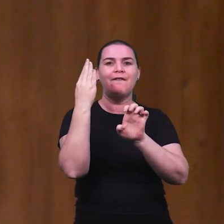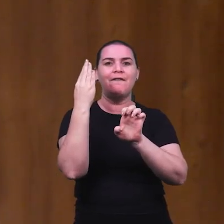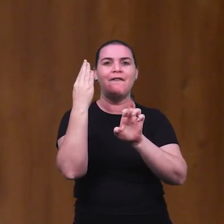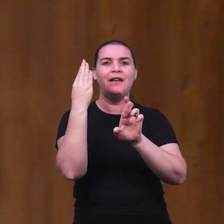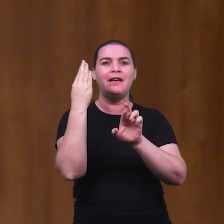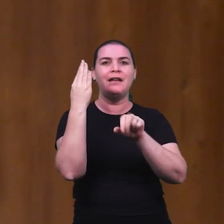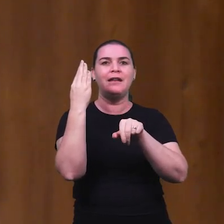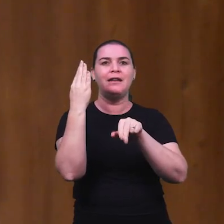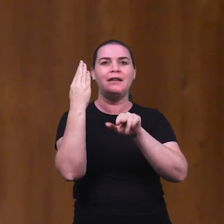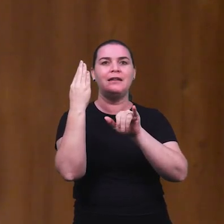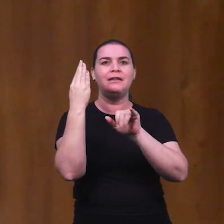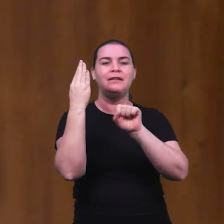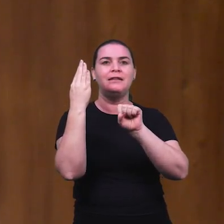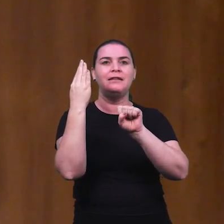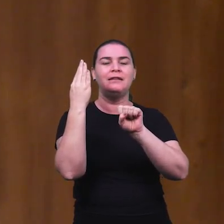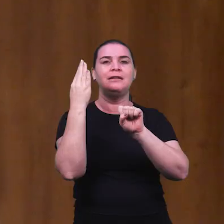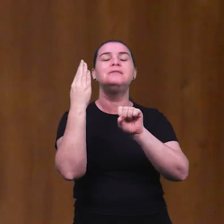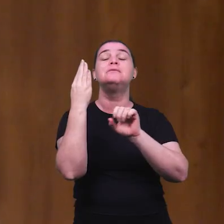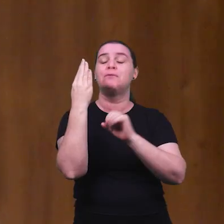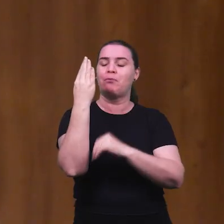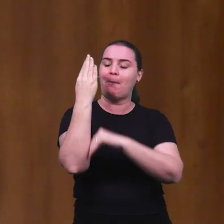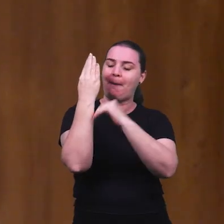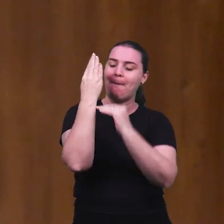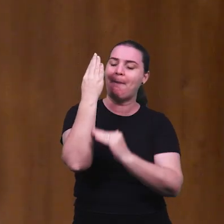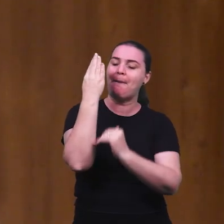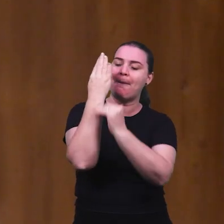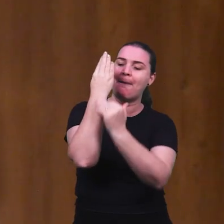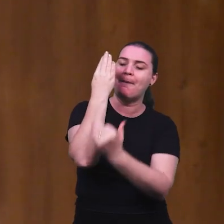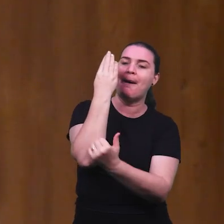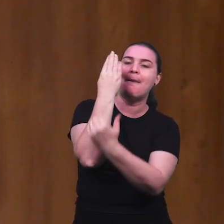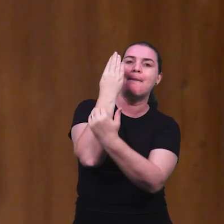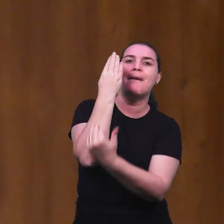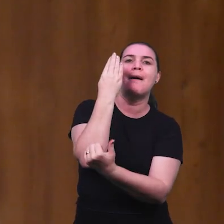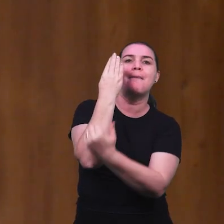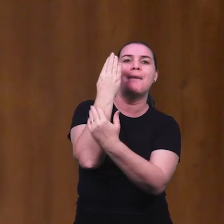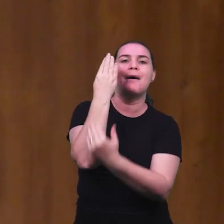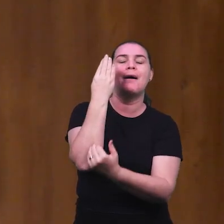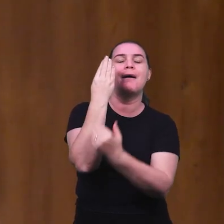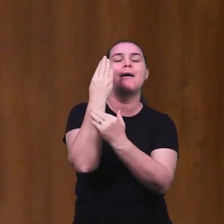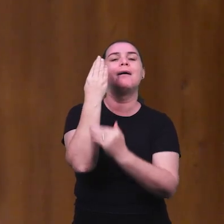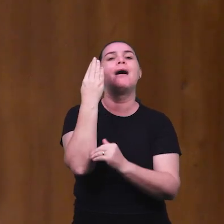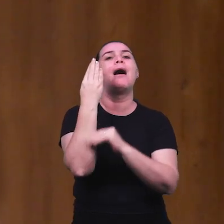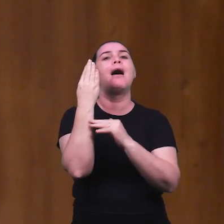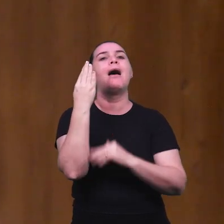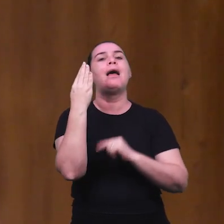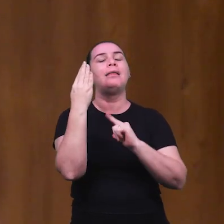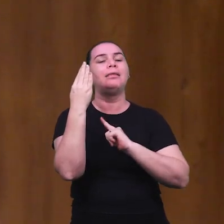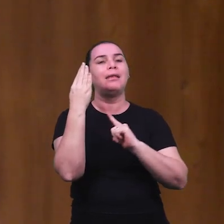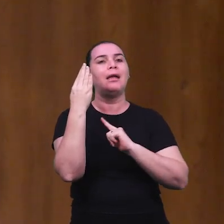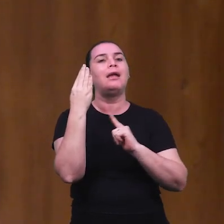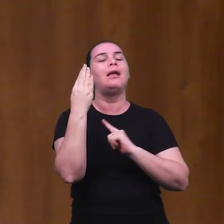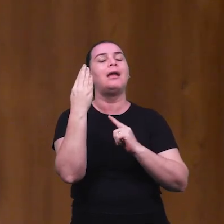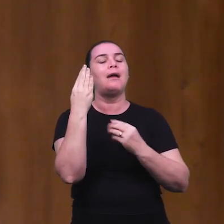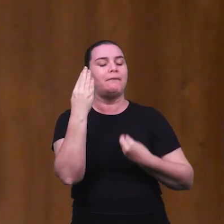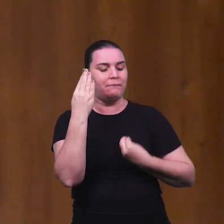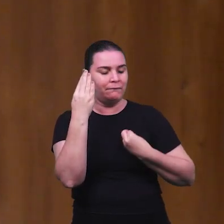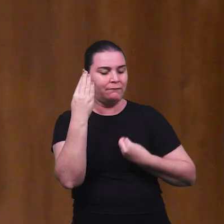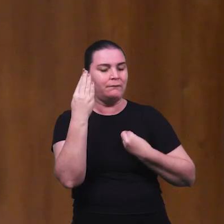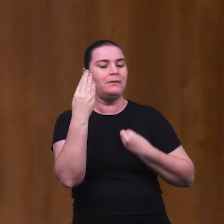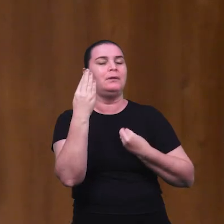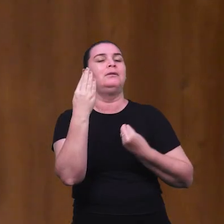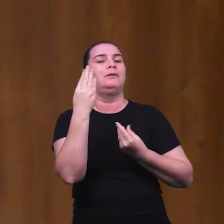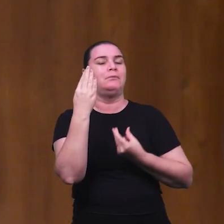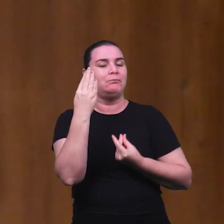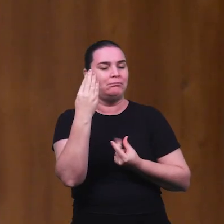de intempérie certa. E aí depois desse tratamento de verniz, você vai prolongar a utilidade daquela madeira, você prolonga a